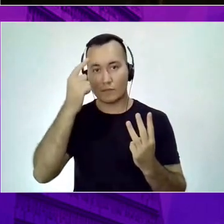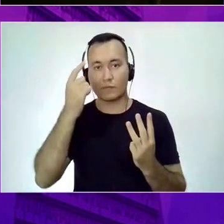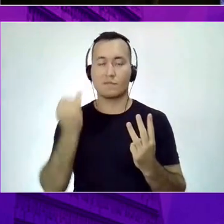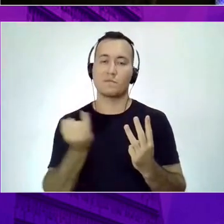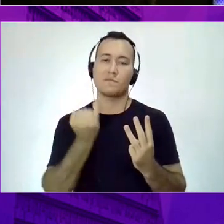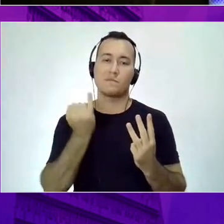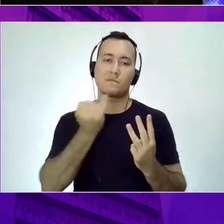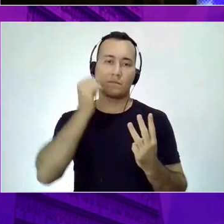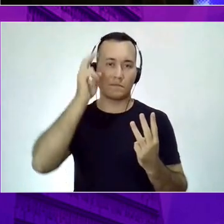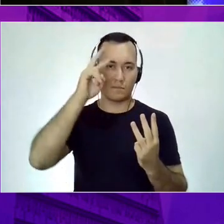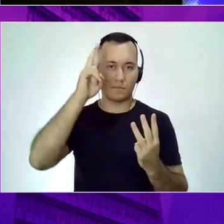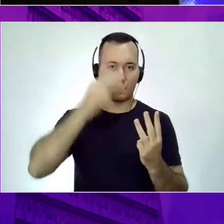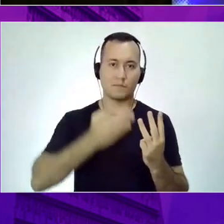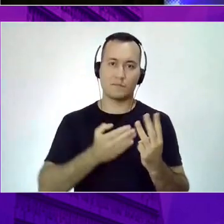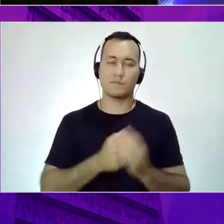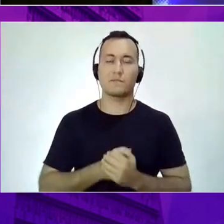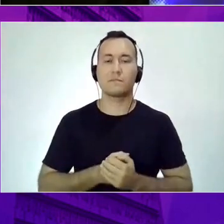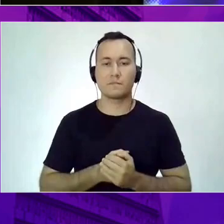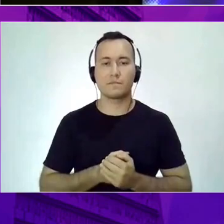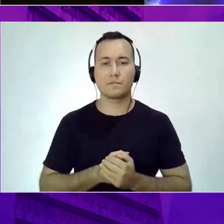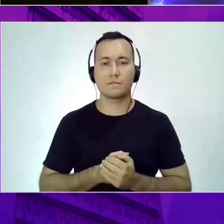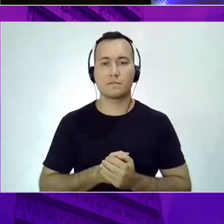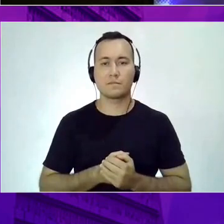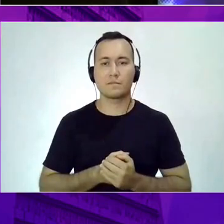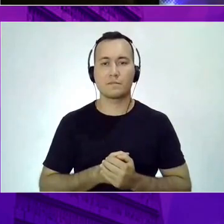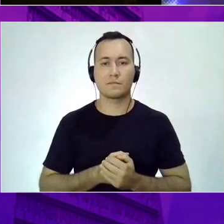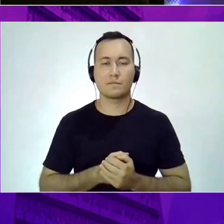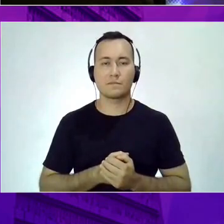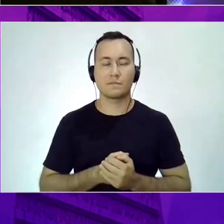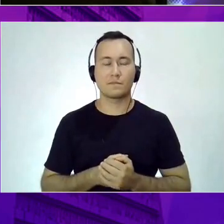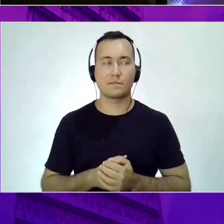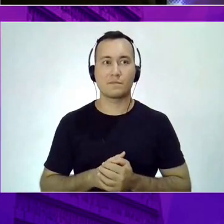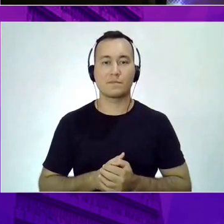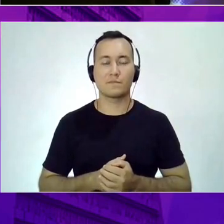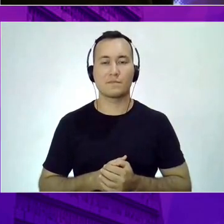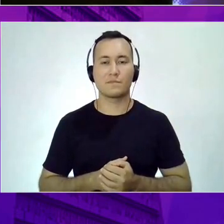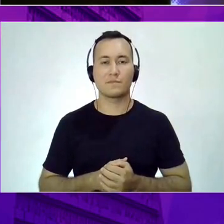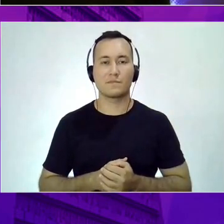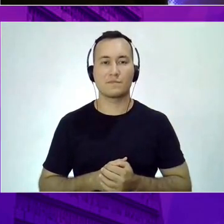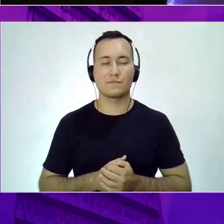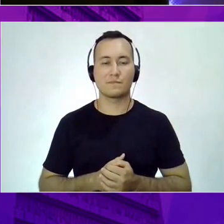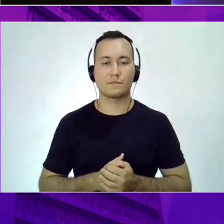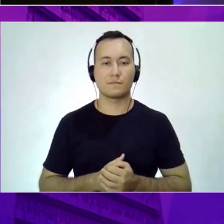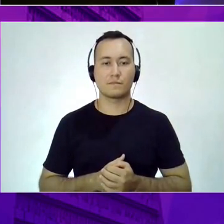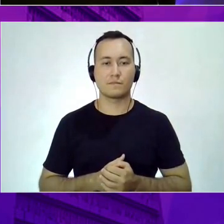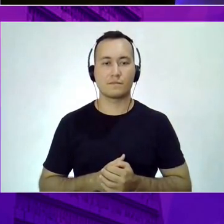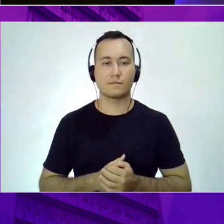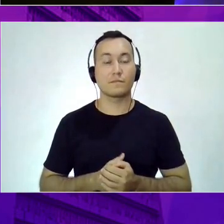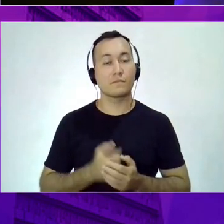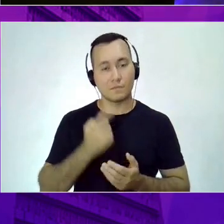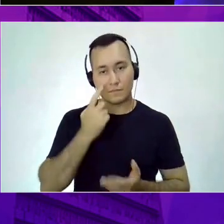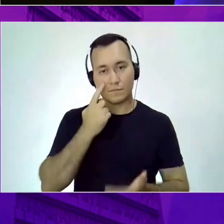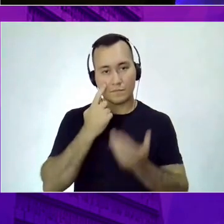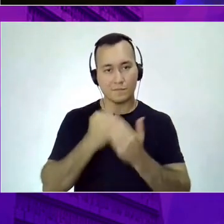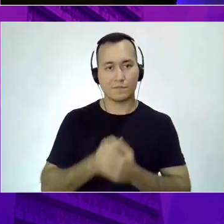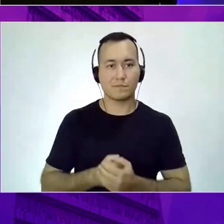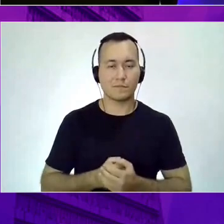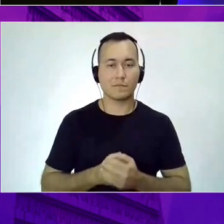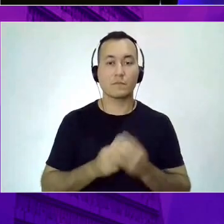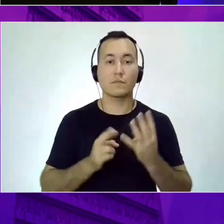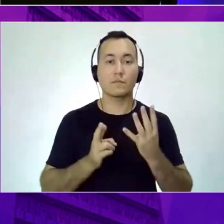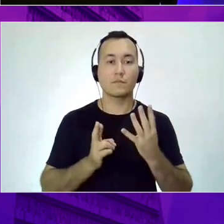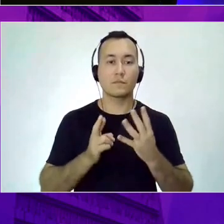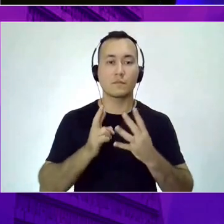conseguir atingir a nossa necessidade. Boa. E aí eu coloquei algumas referências só para vocês